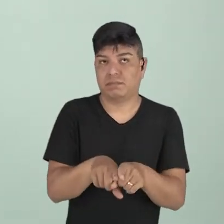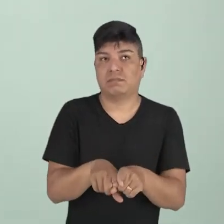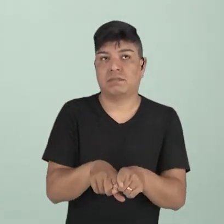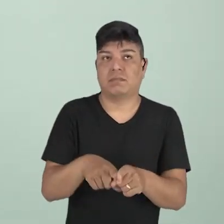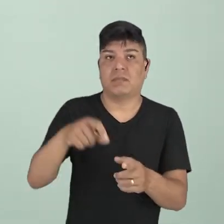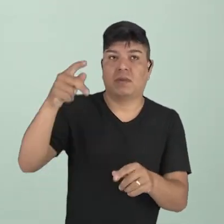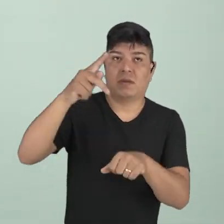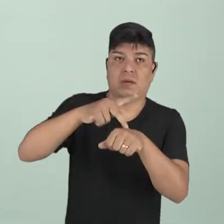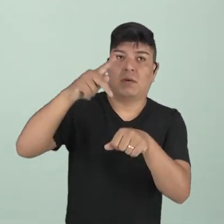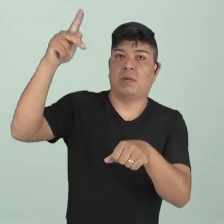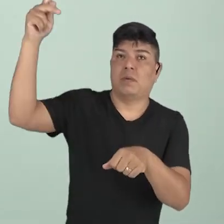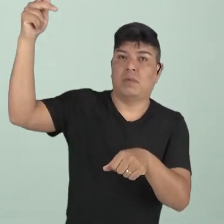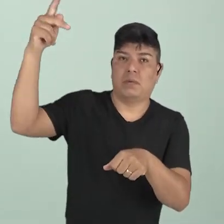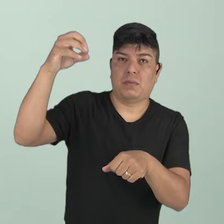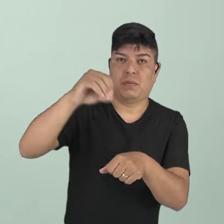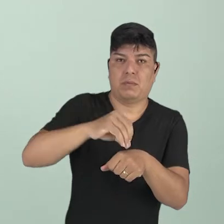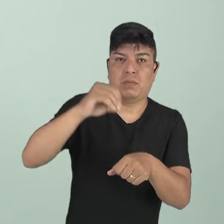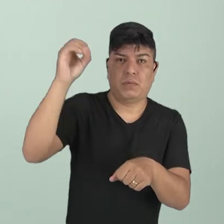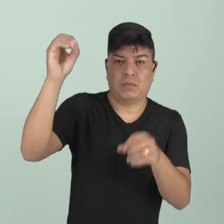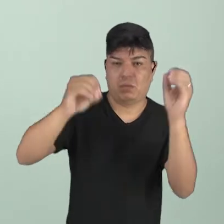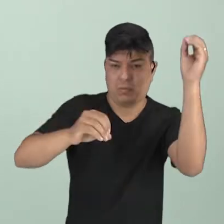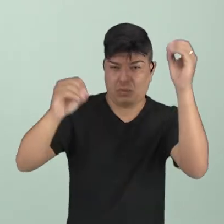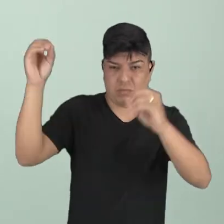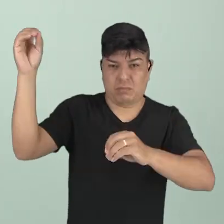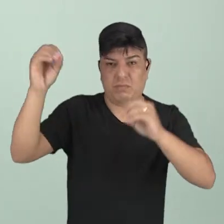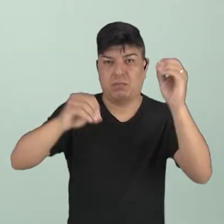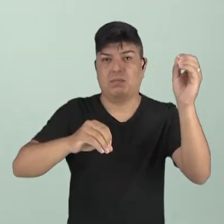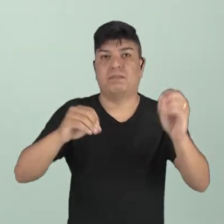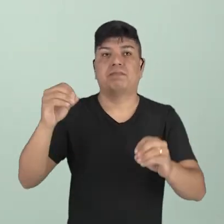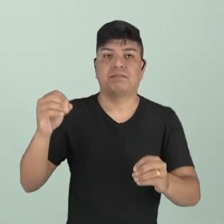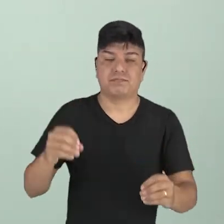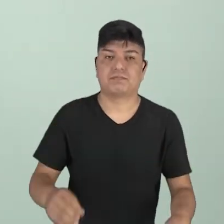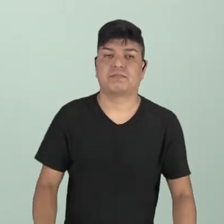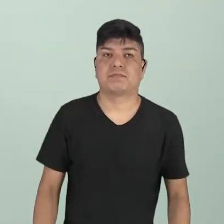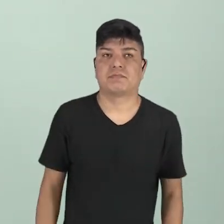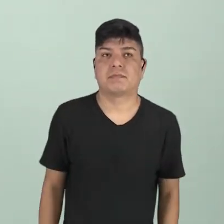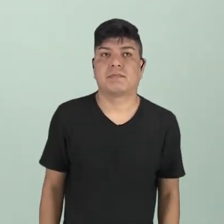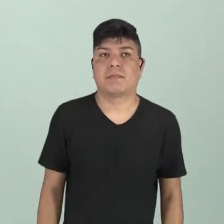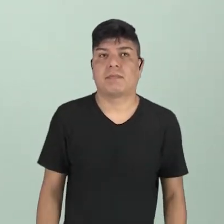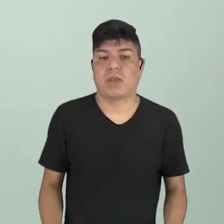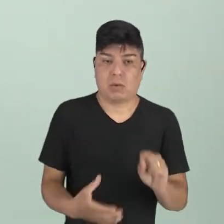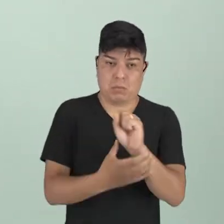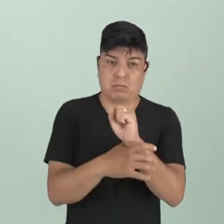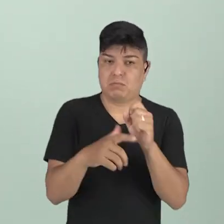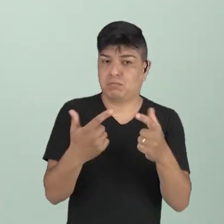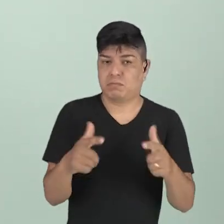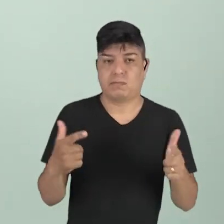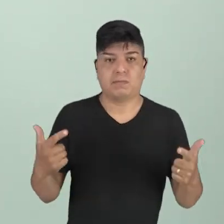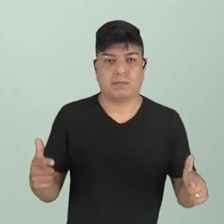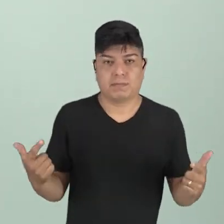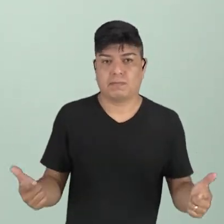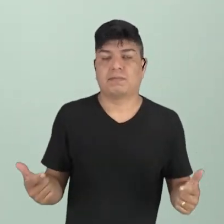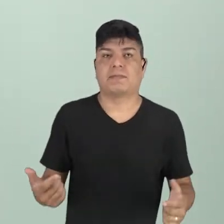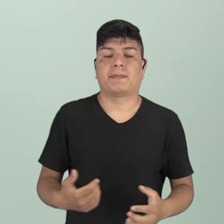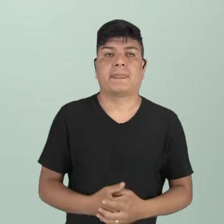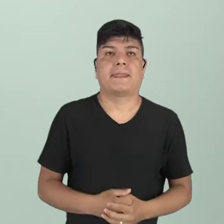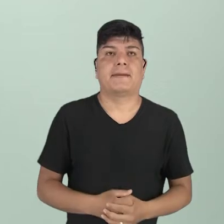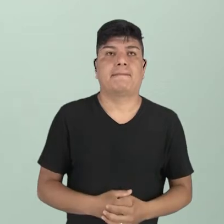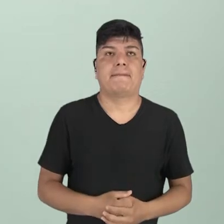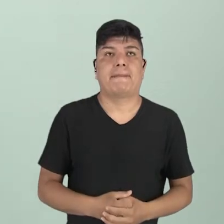tem atmosfera, não tinha atmosfera, né, então não tinha essa camada protetora, tá? Então era aí uma ilustração de como é que era essa Terra primitiva.